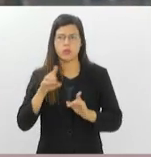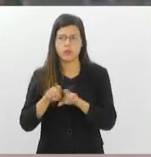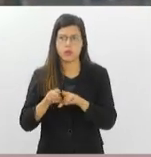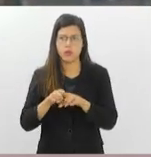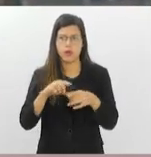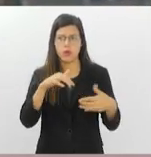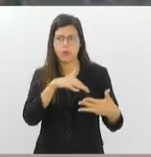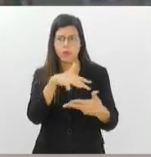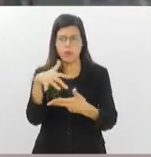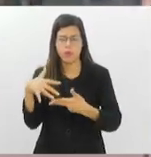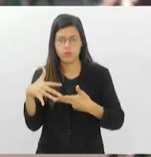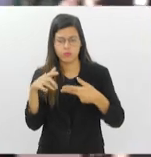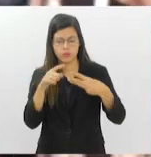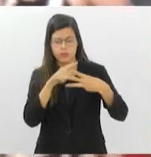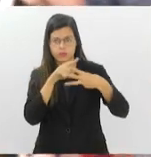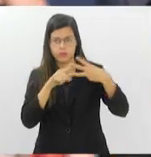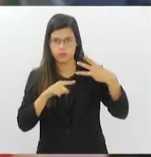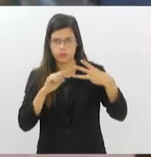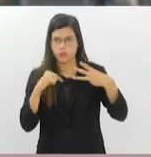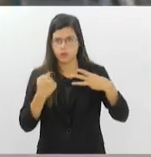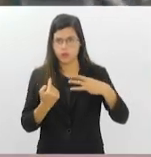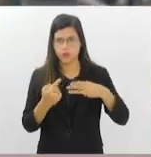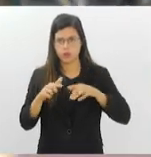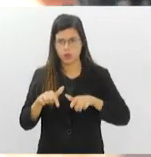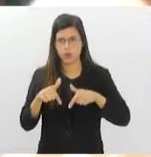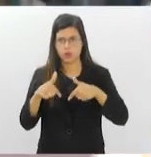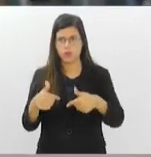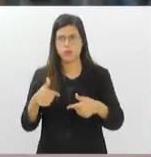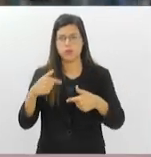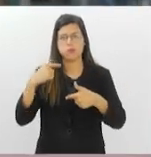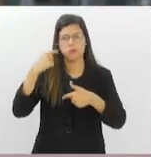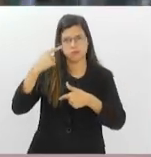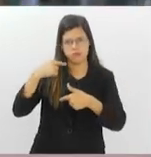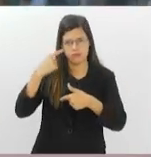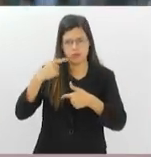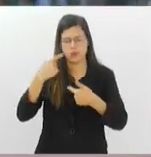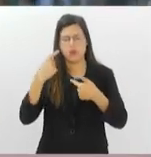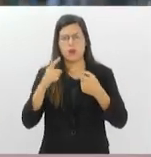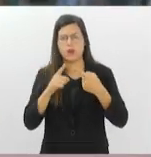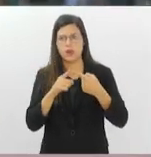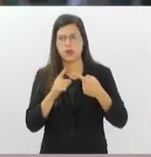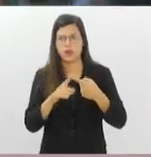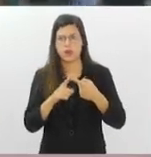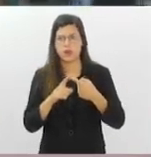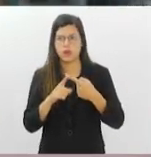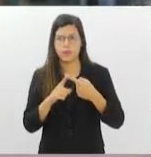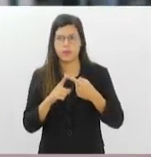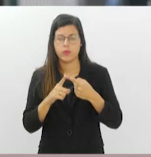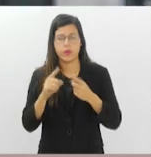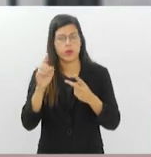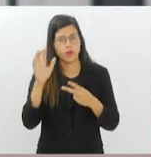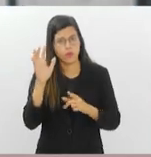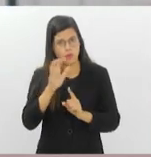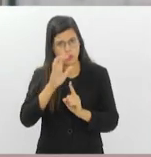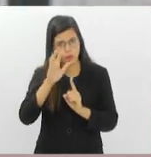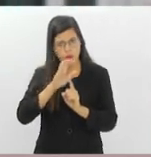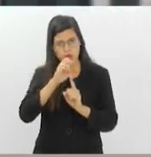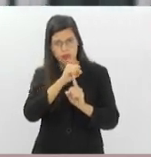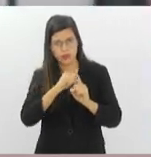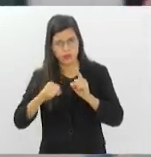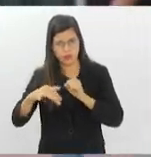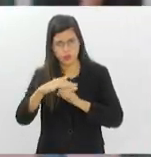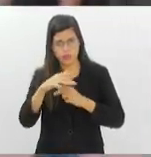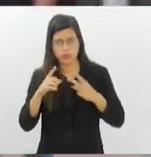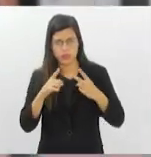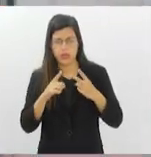grandes eixos que a gente atua eh advoca né Eh influência na sociedade e